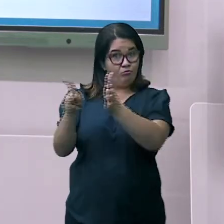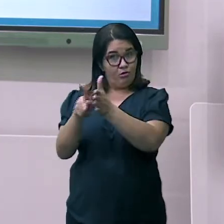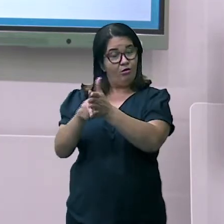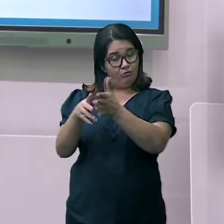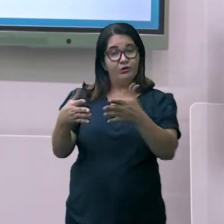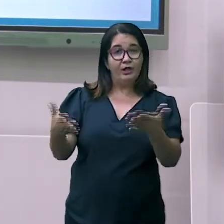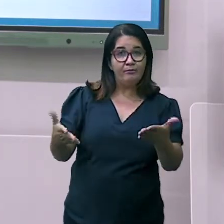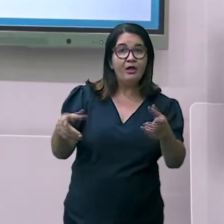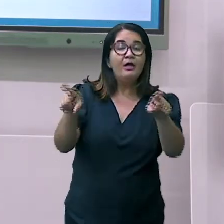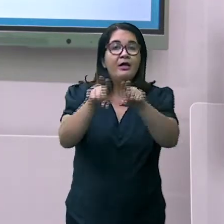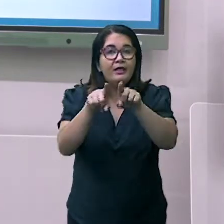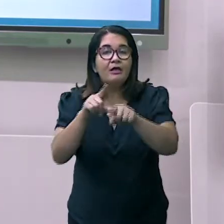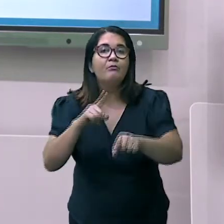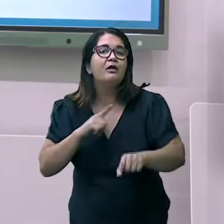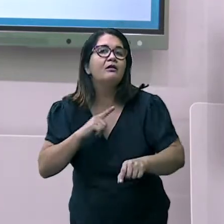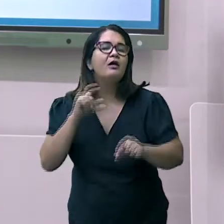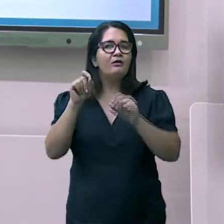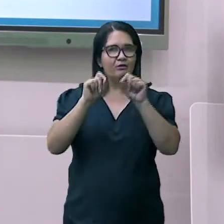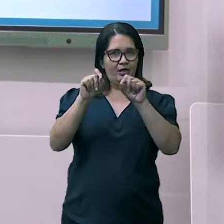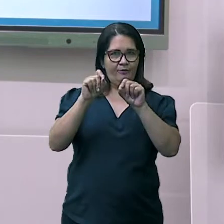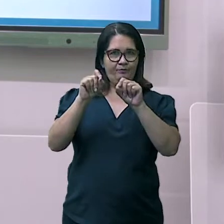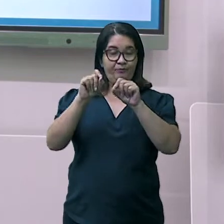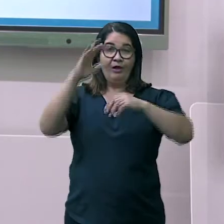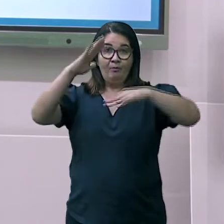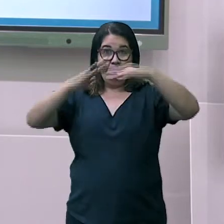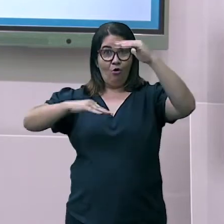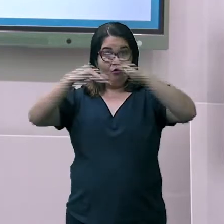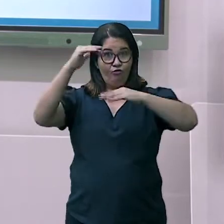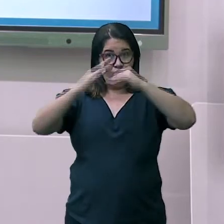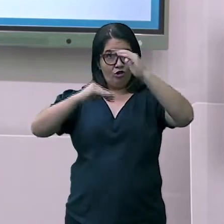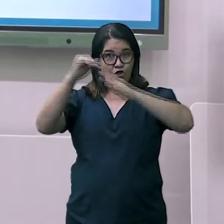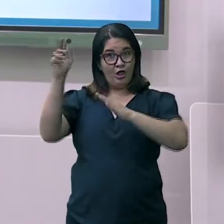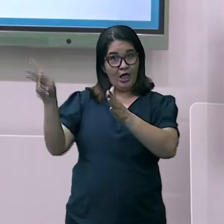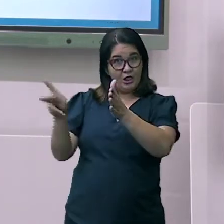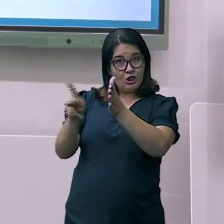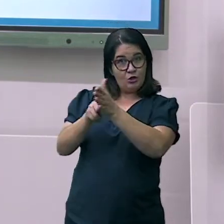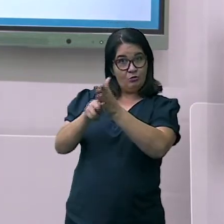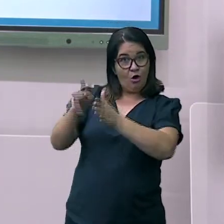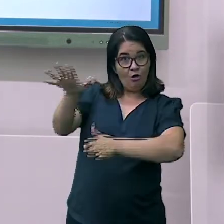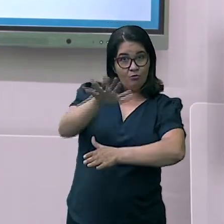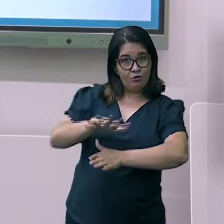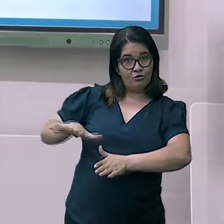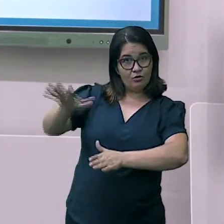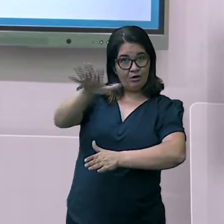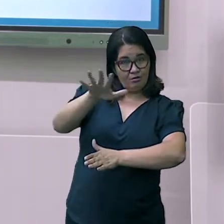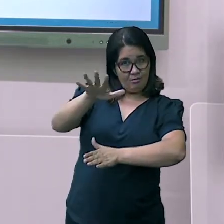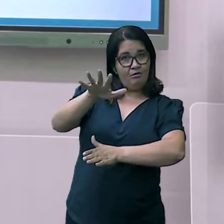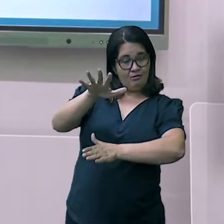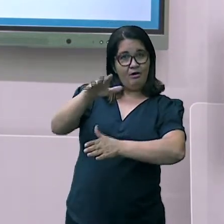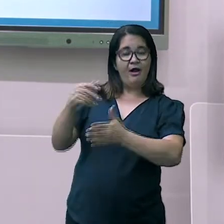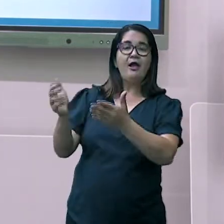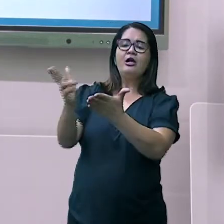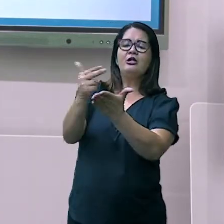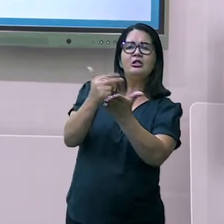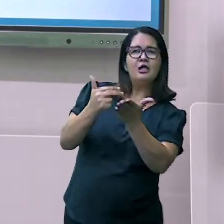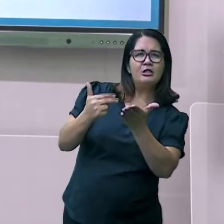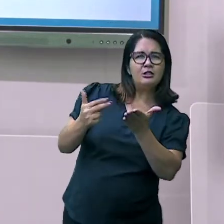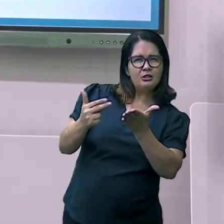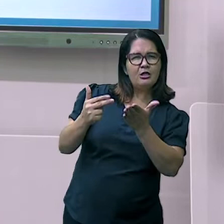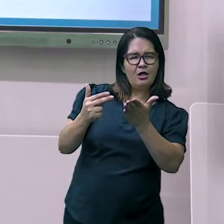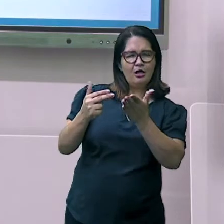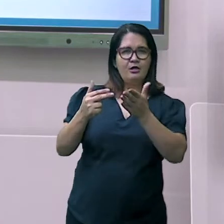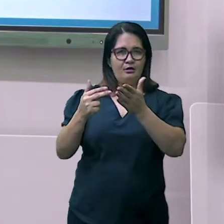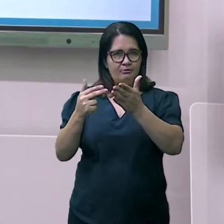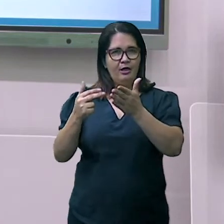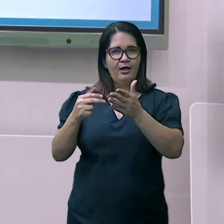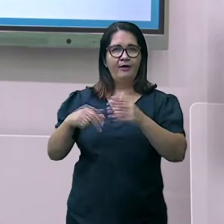estilistas que fazem o desenho da roupa e as fábricas produzem essas roupas em grande escala ou